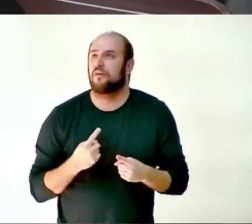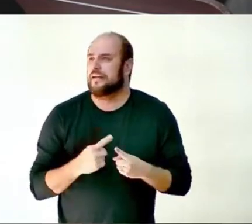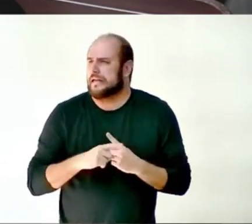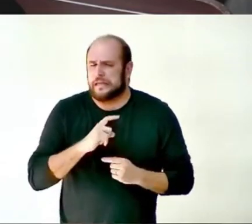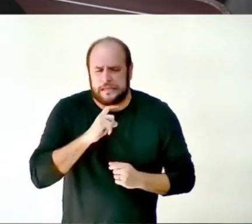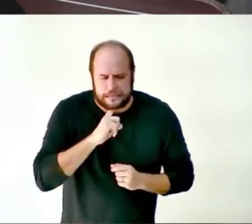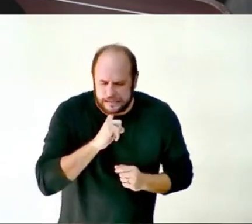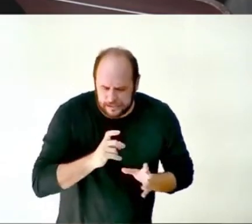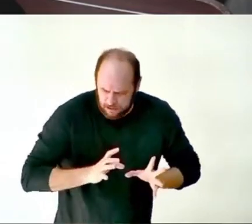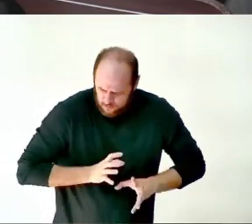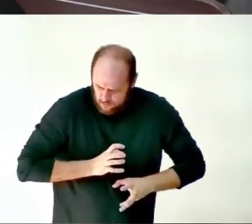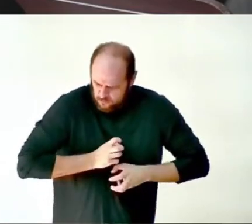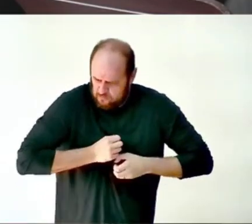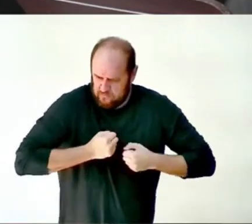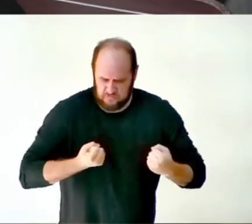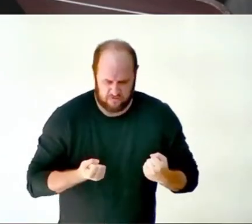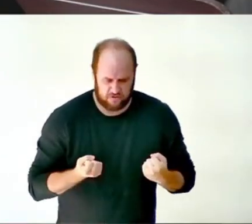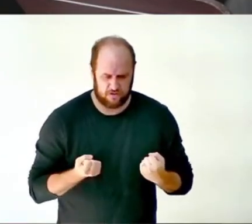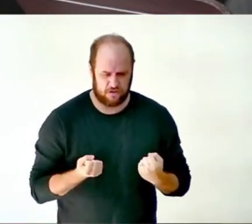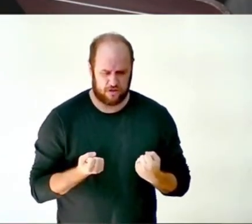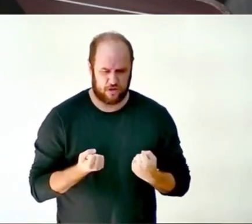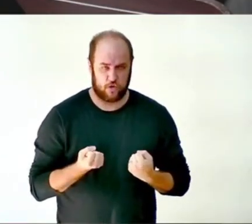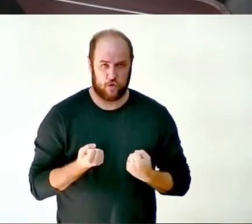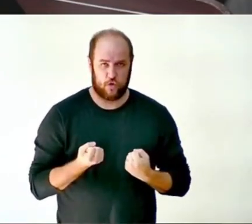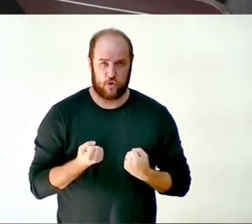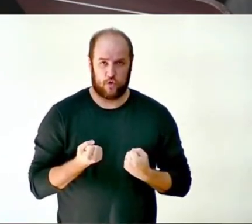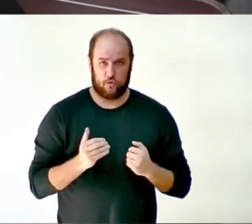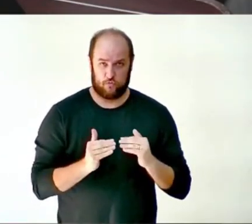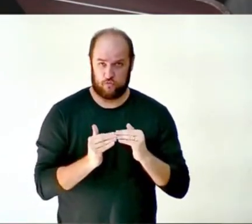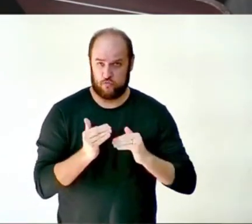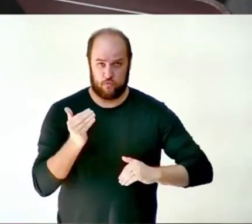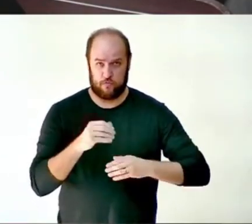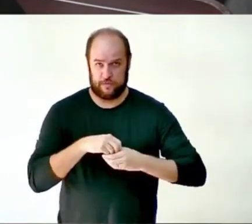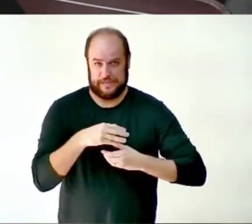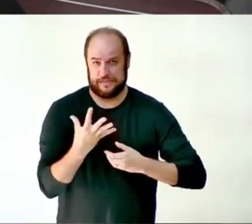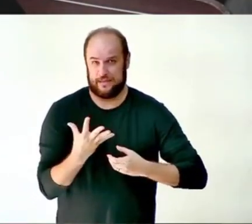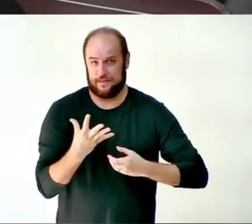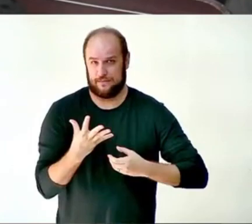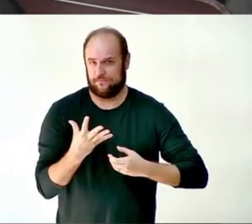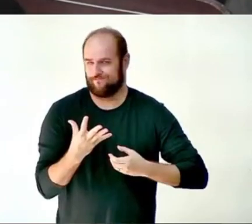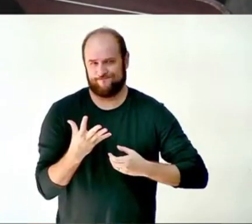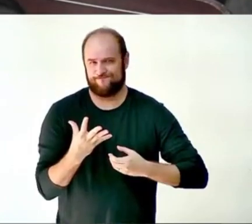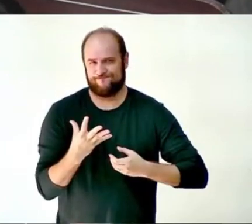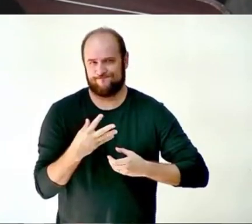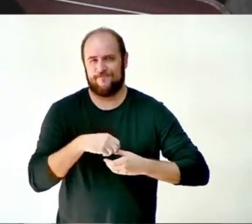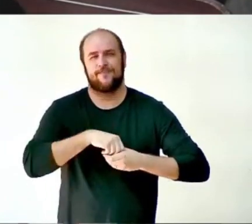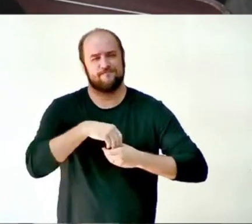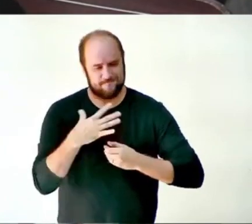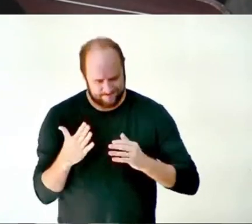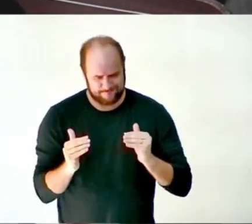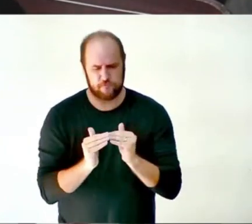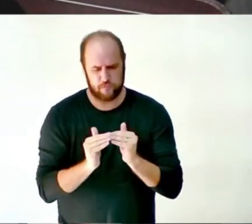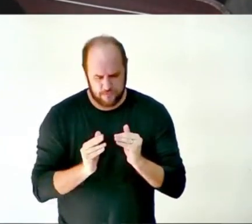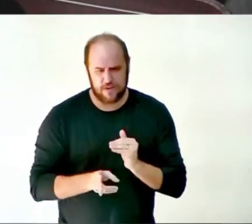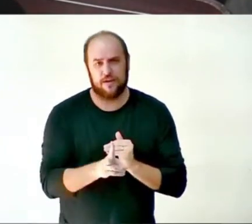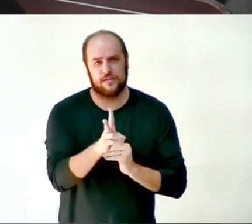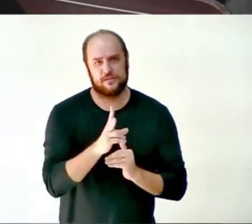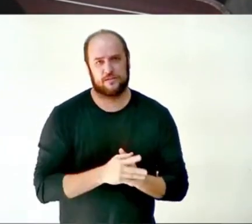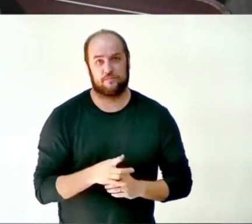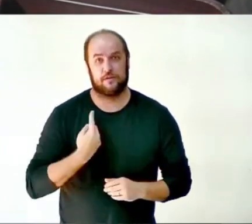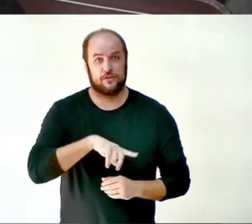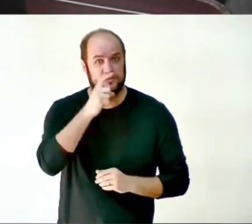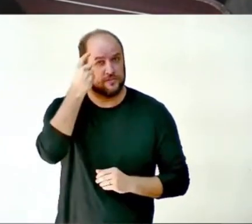ninguém age, se não for de acordo com suas pressuposições. As nossas pressuposições sobre o bem precisam